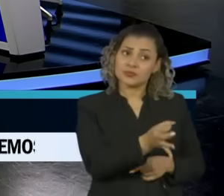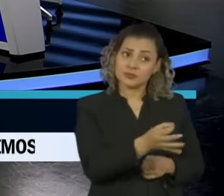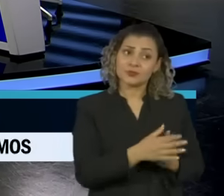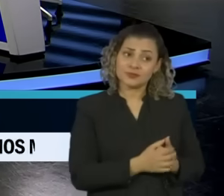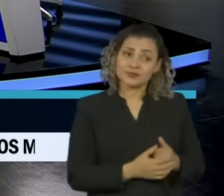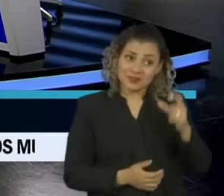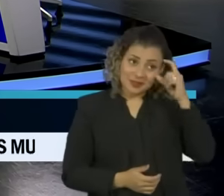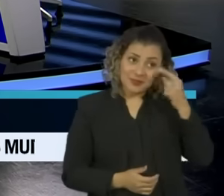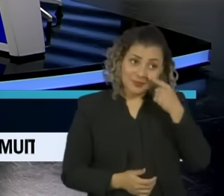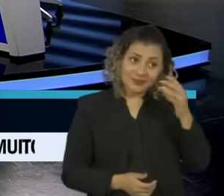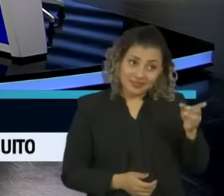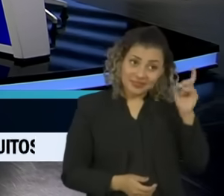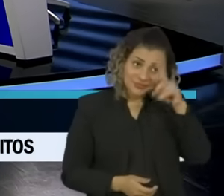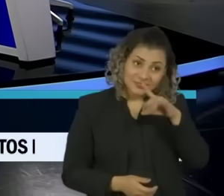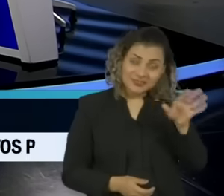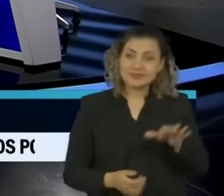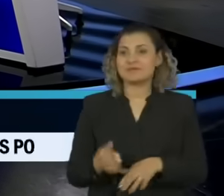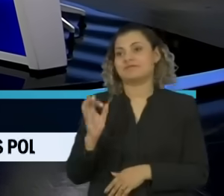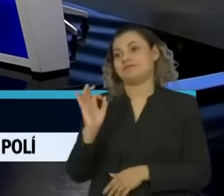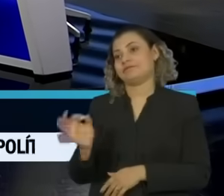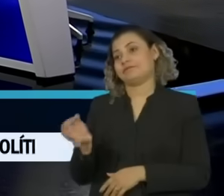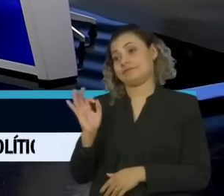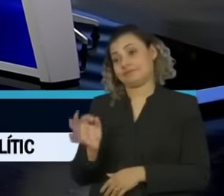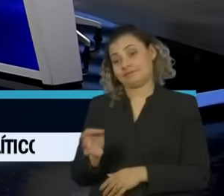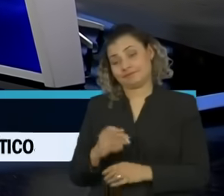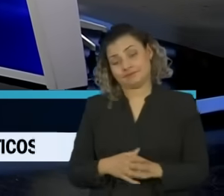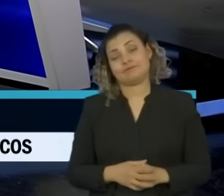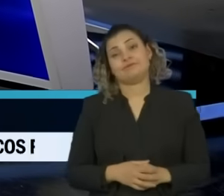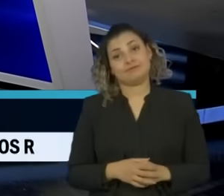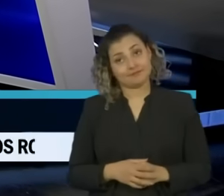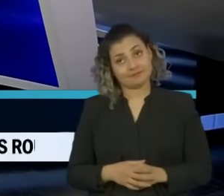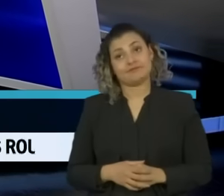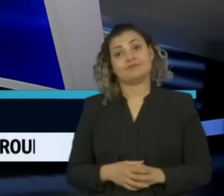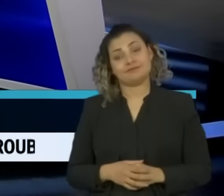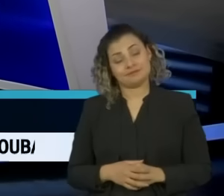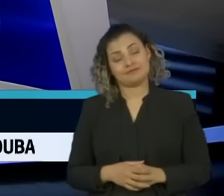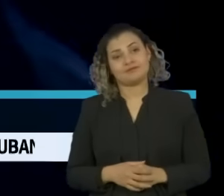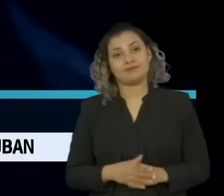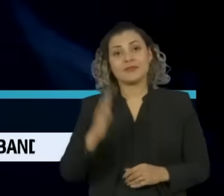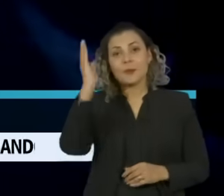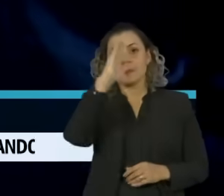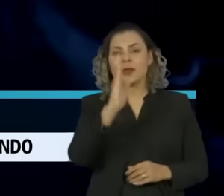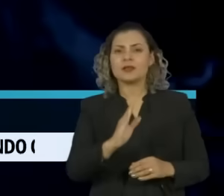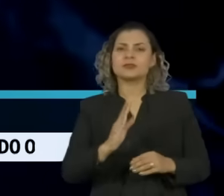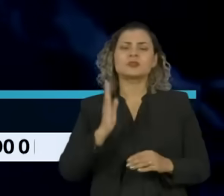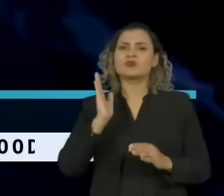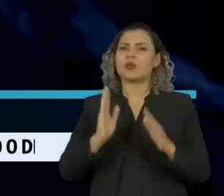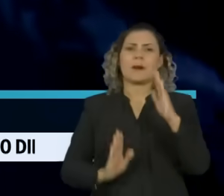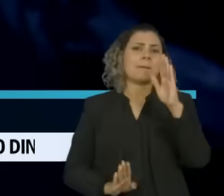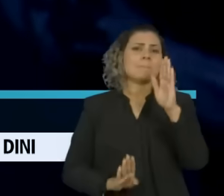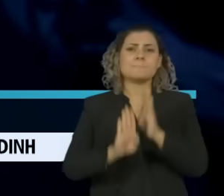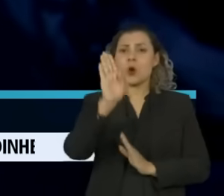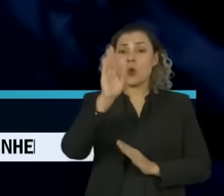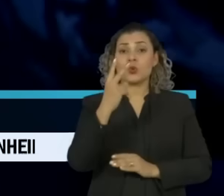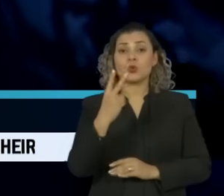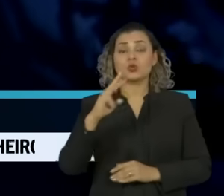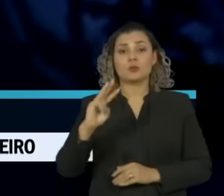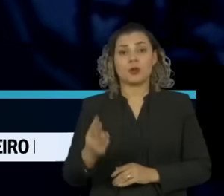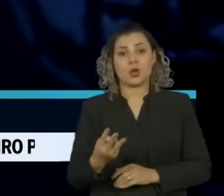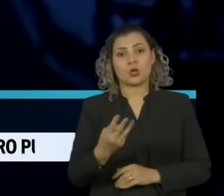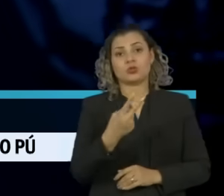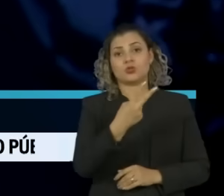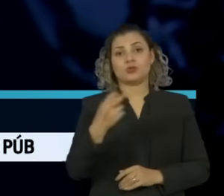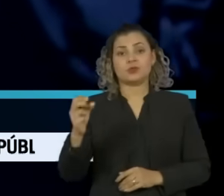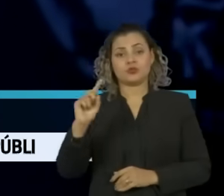só vê coisas difíceis. O Brasil ultrapassou a marca de